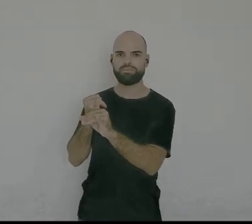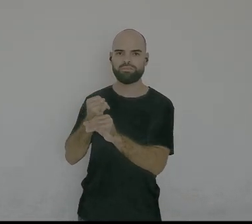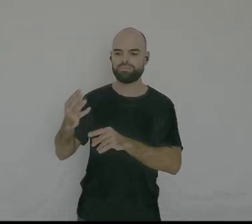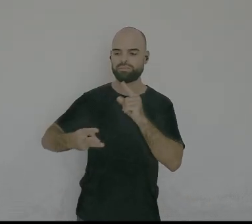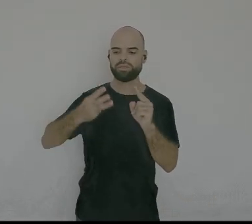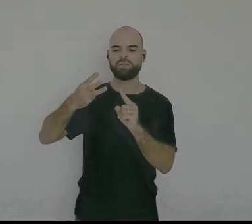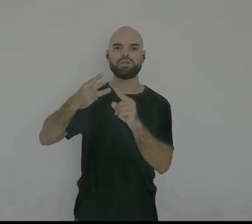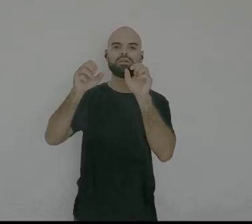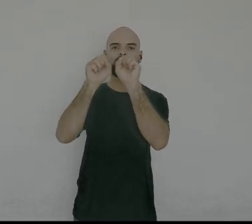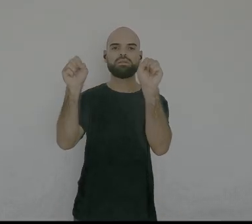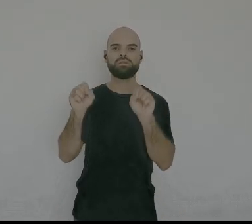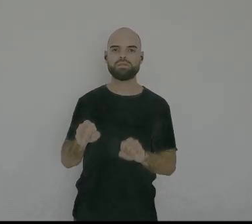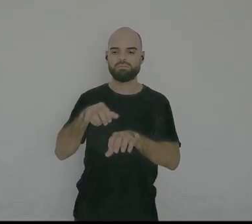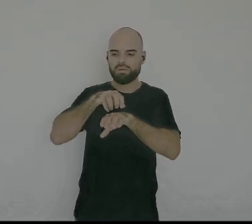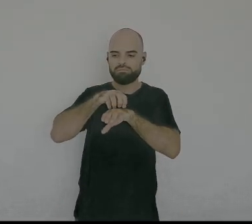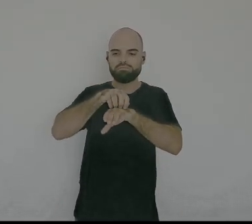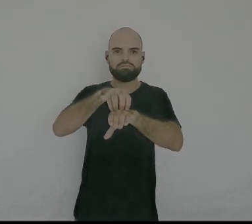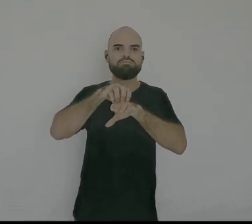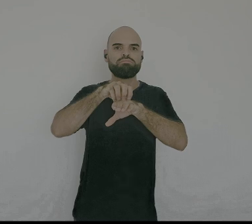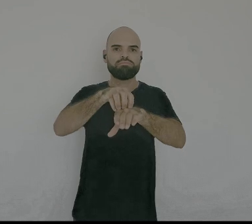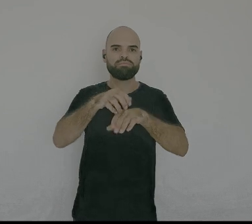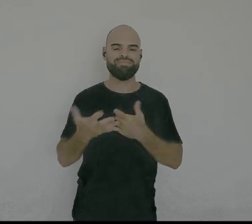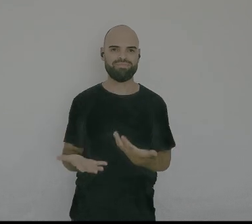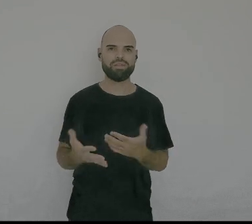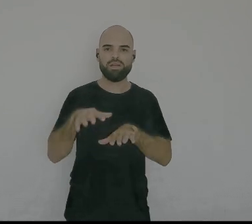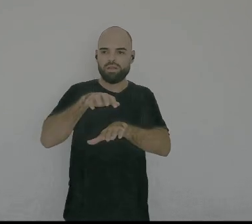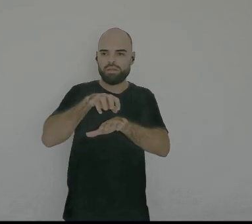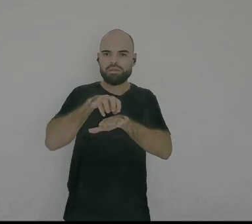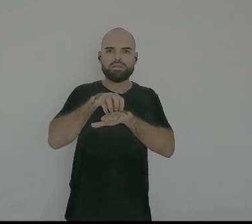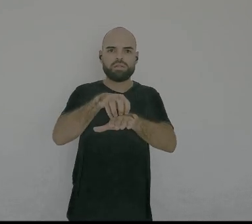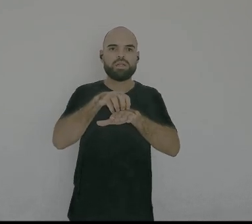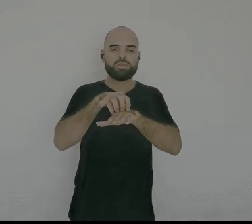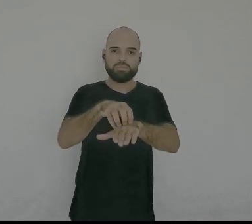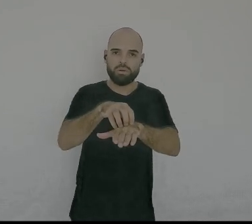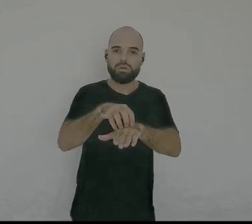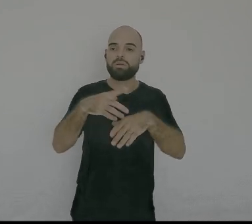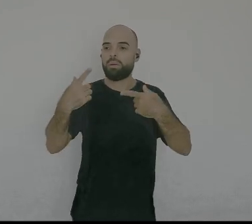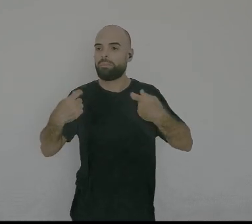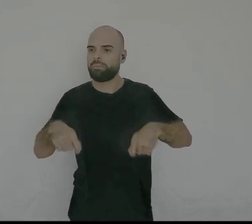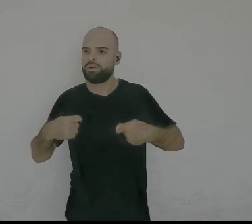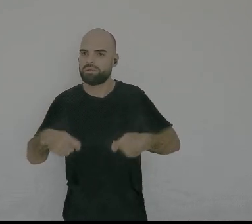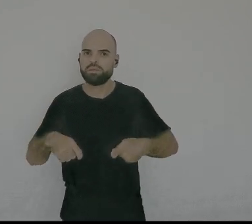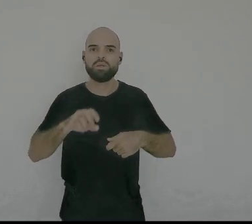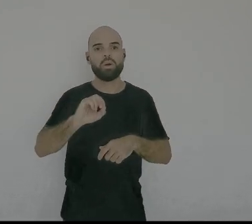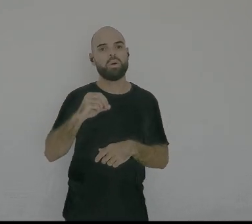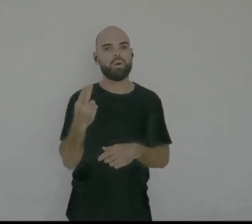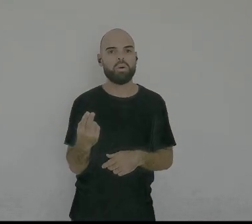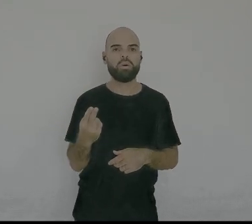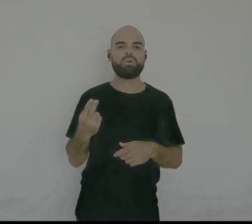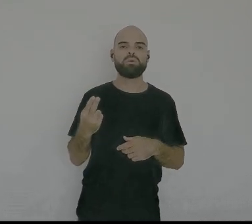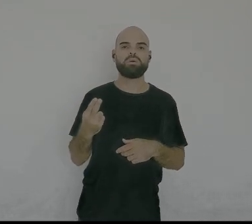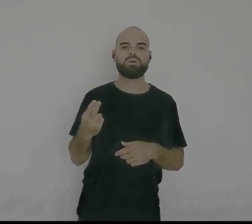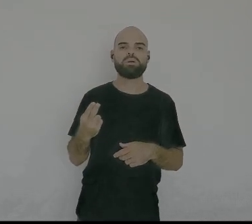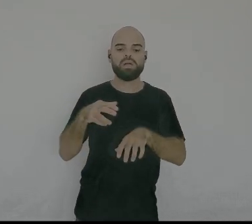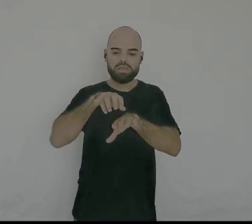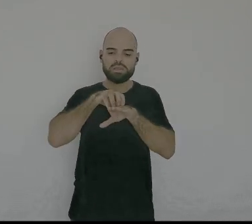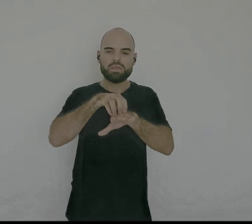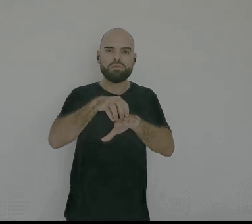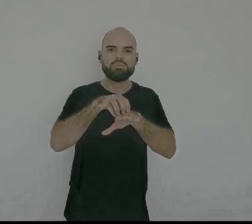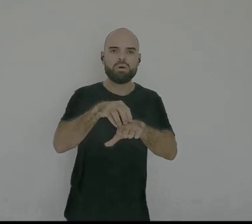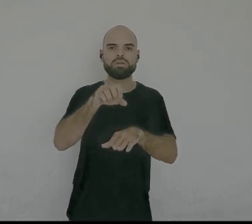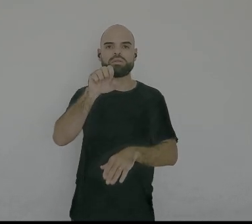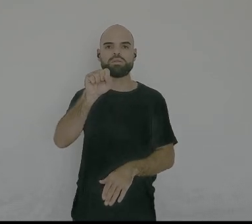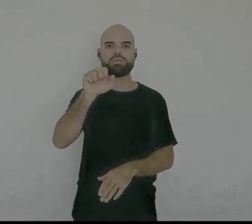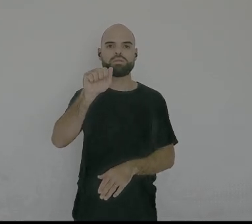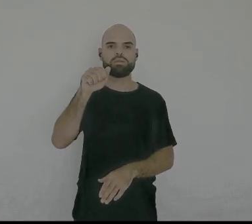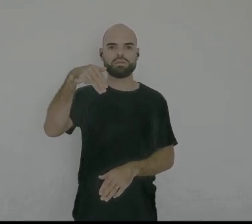o registro eletrônico em saúde e os sistemas de transporte em saúde, sejam eles transporte eletivo,